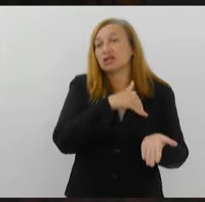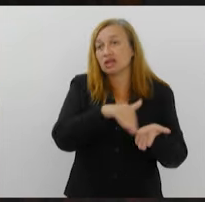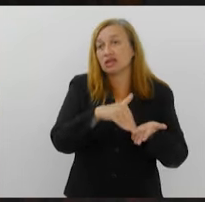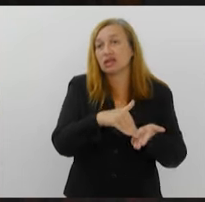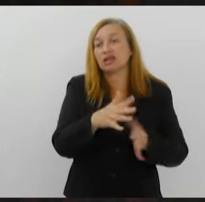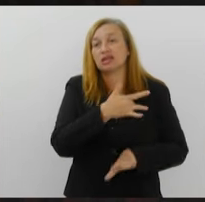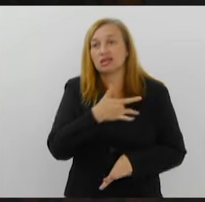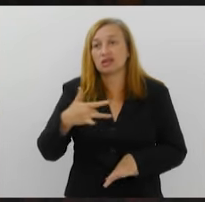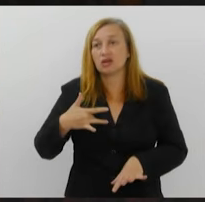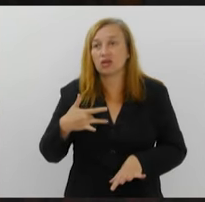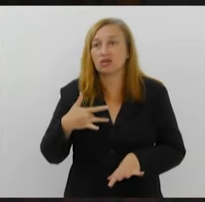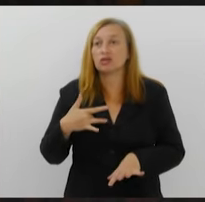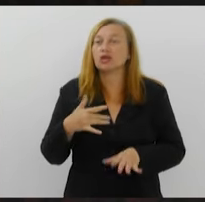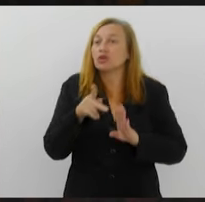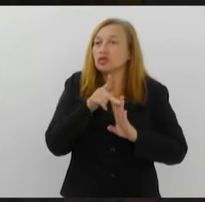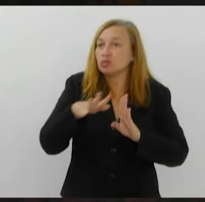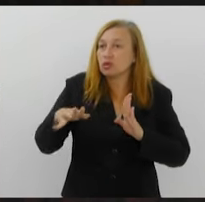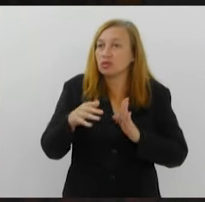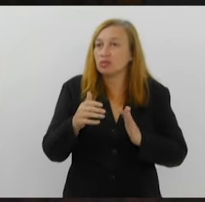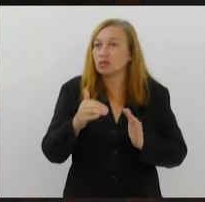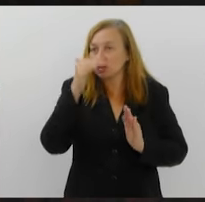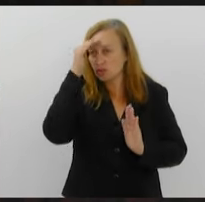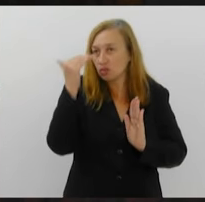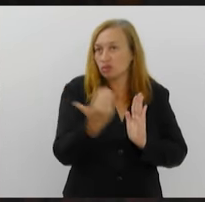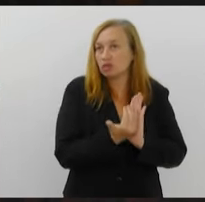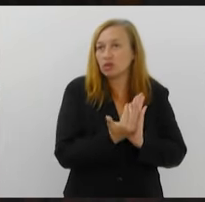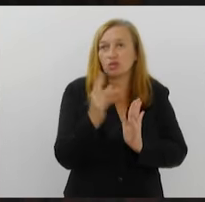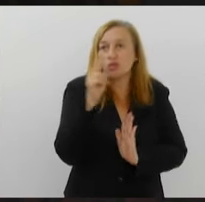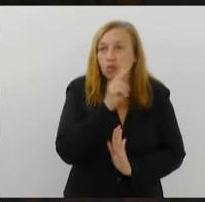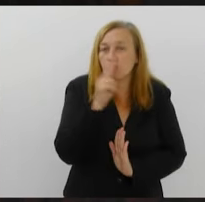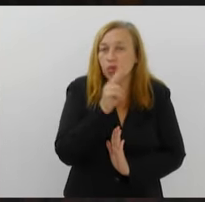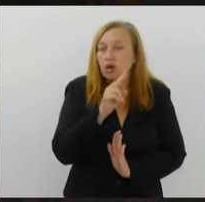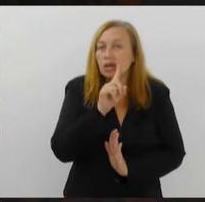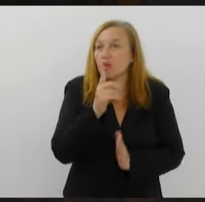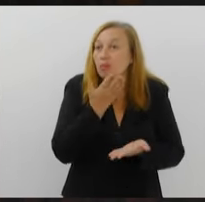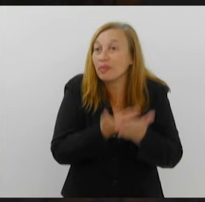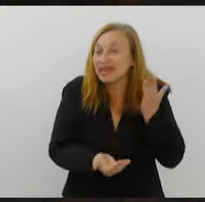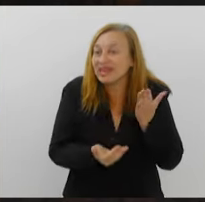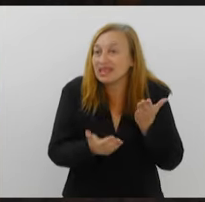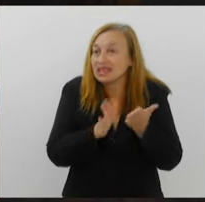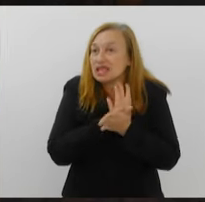para que os protocolos fossem cumpridos rapidamente e não se perdesse